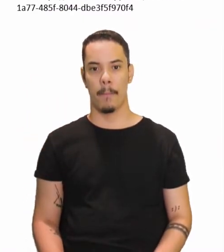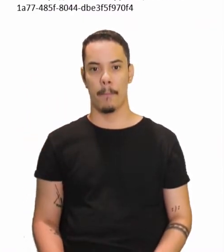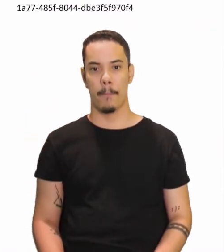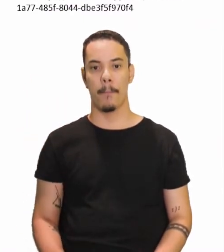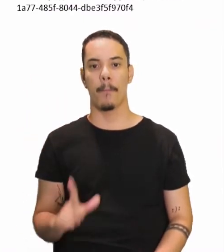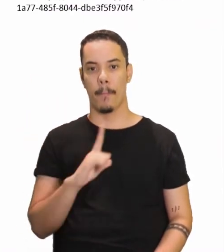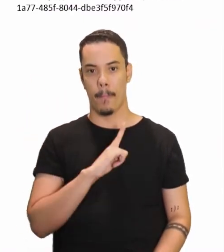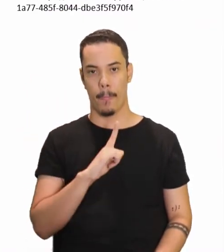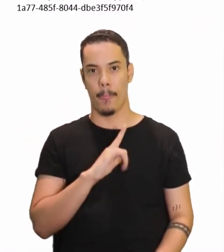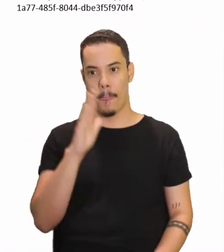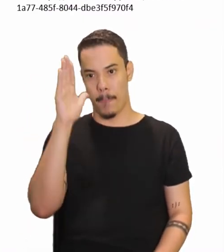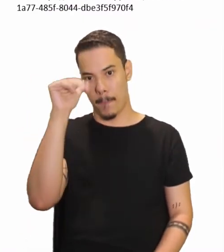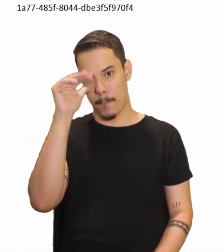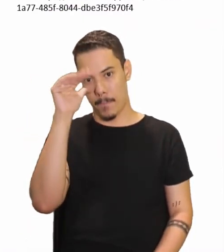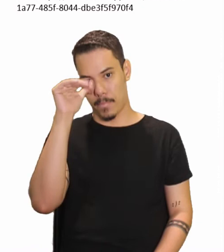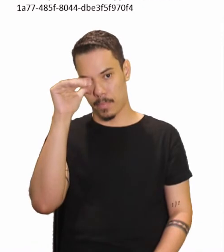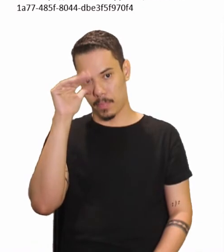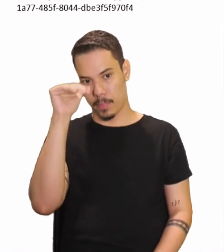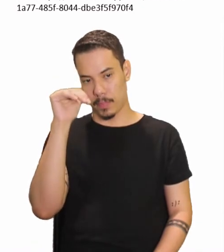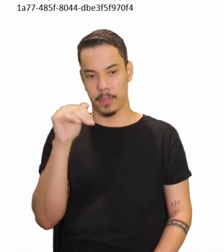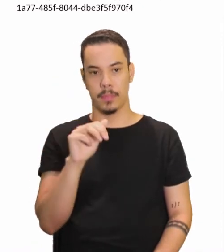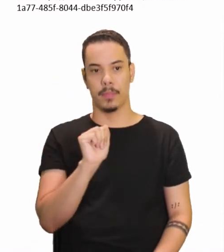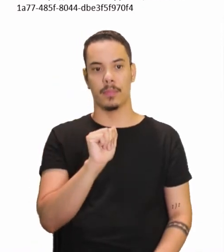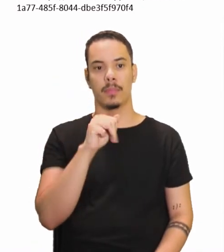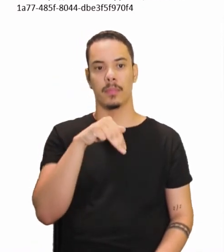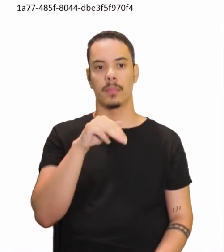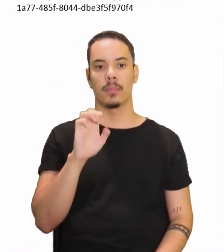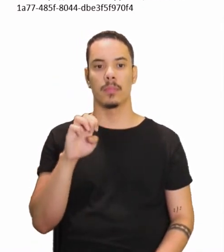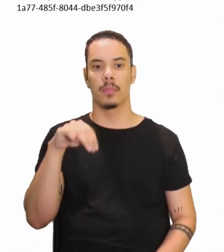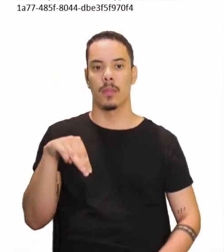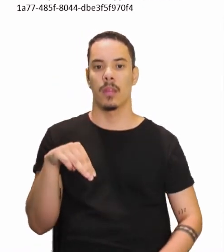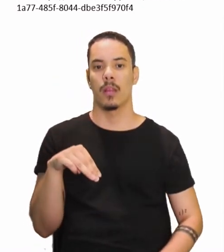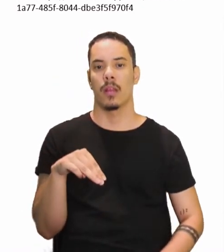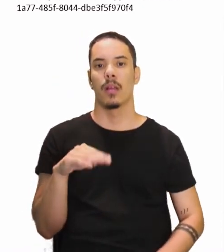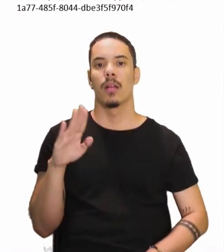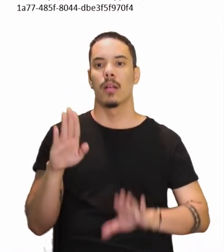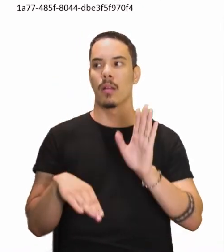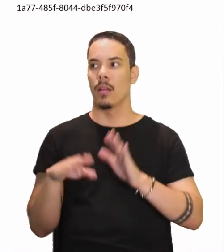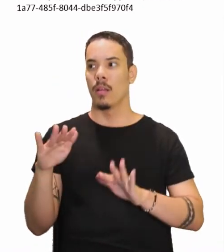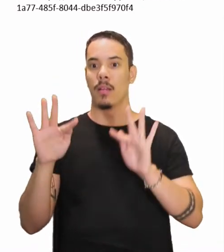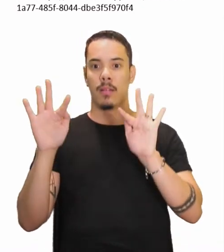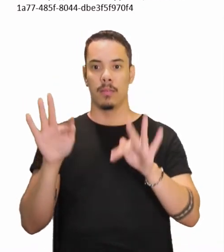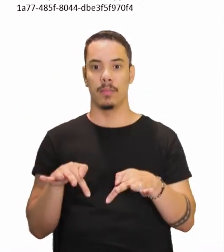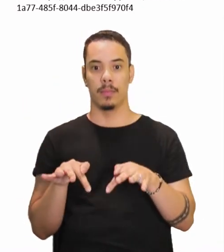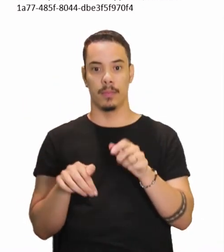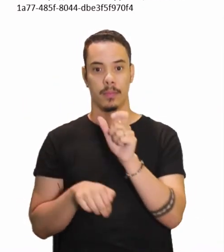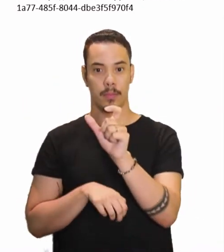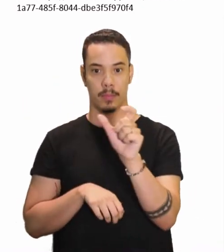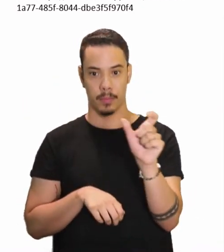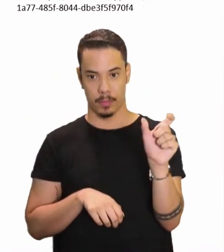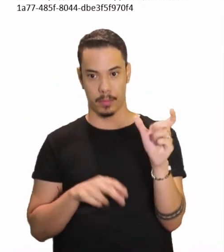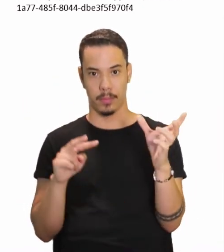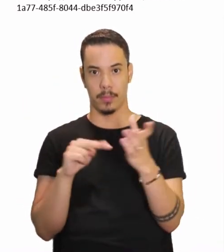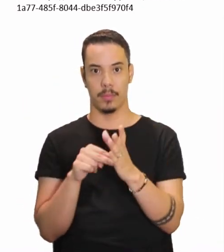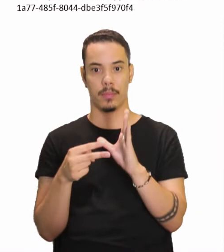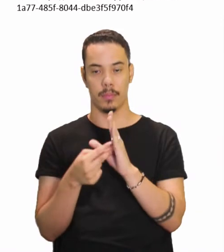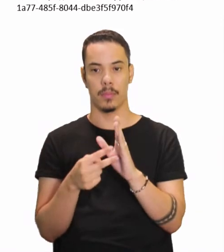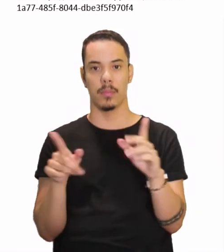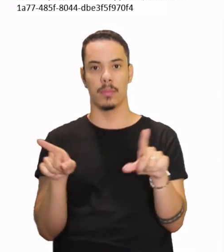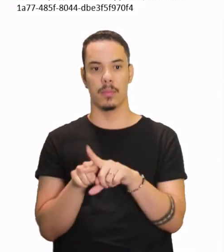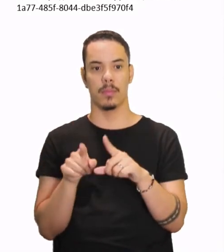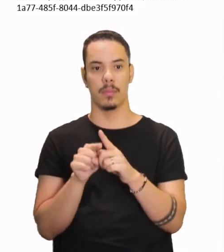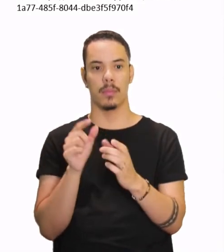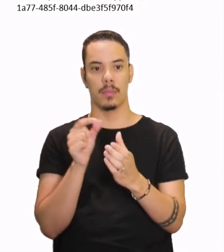nós temos aqui o an e o en, geralmente em final de palavras. Esses são